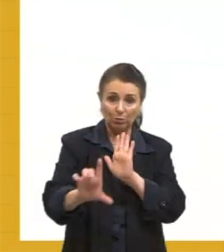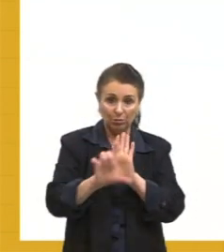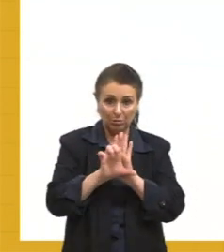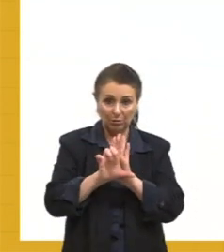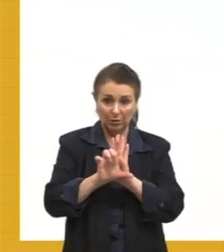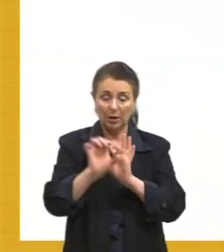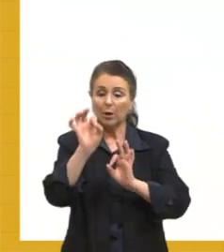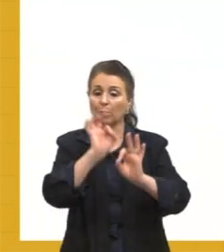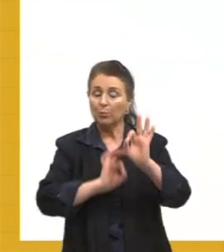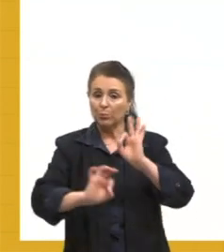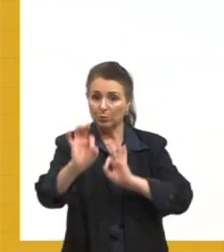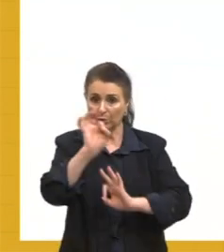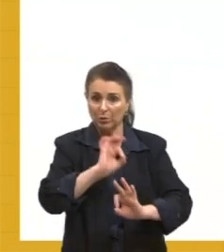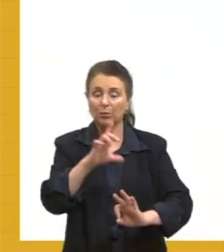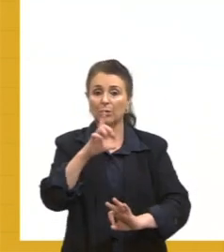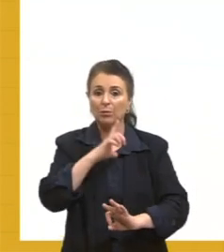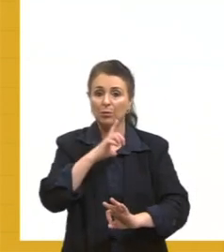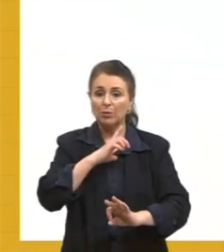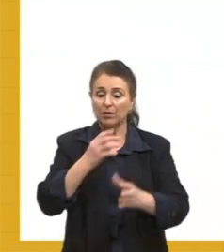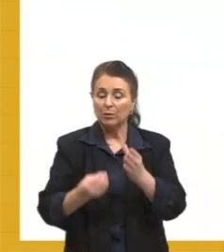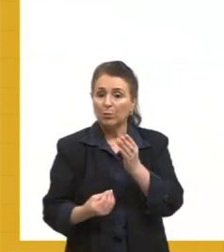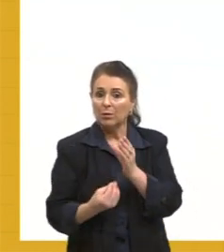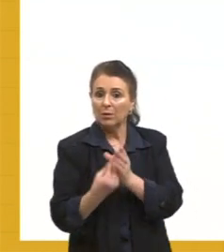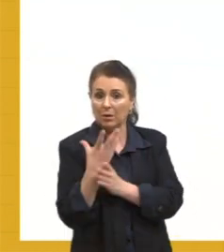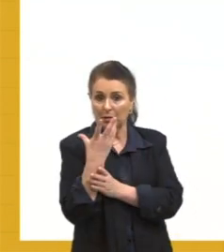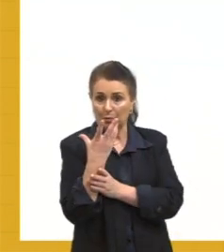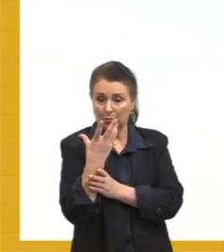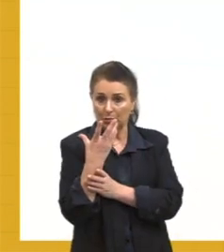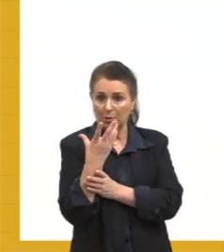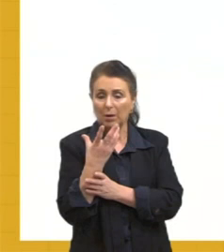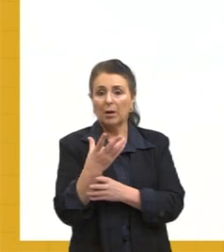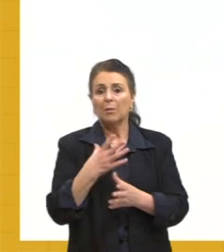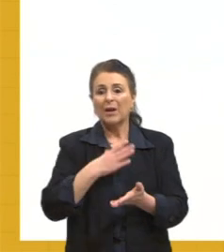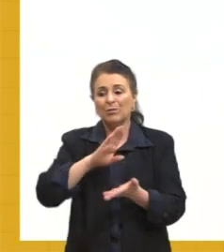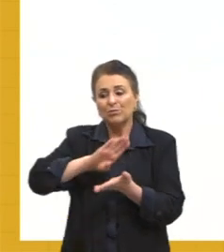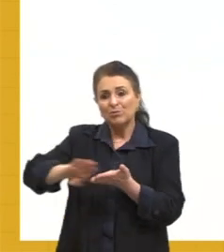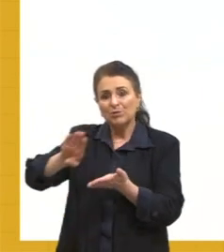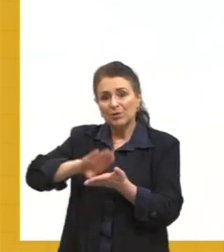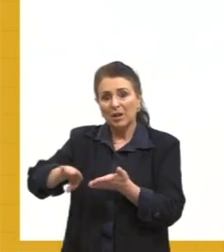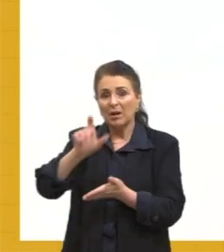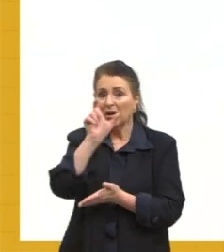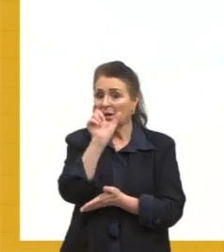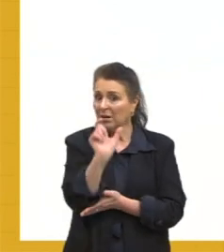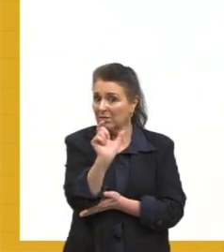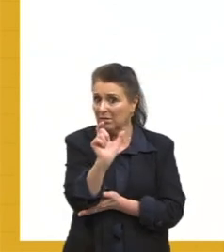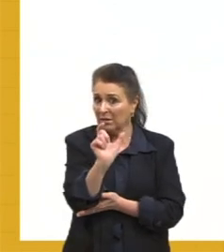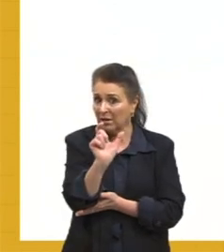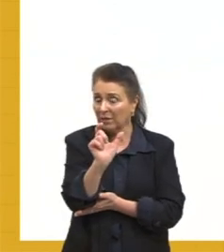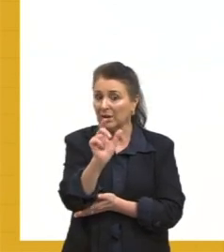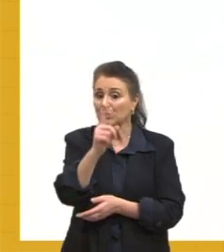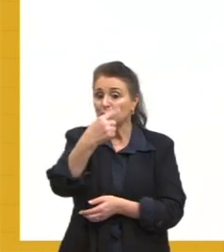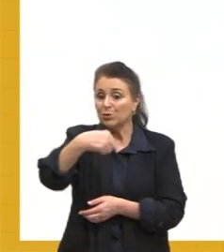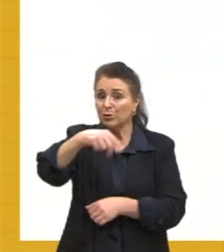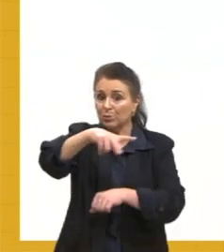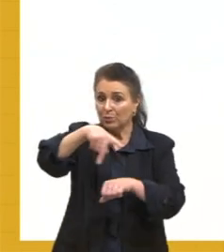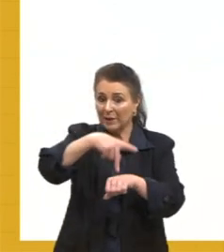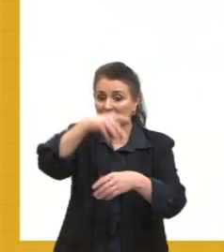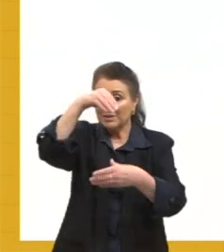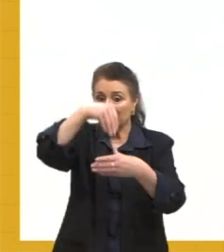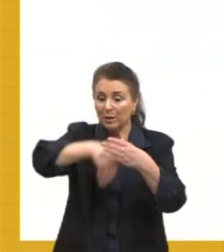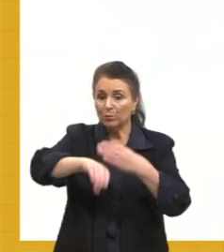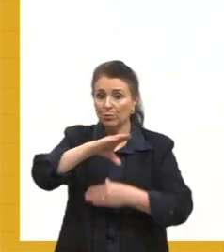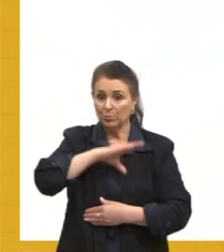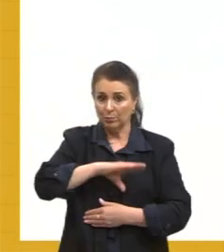é um projeto que havia sido criado né para eliminar os estrangeirismos da língua portuguesa tu imagina Lu